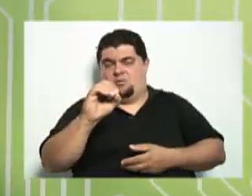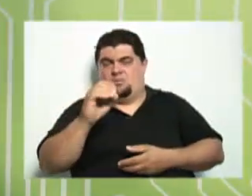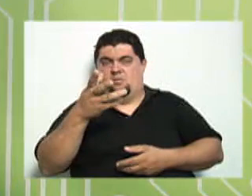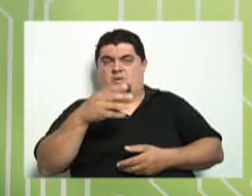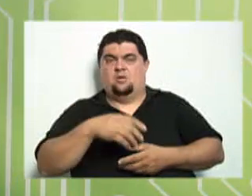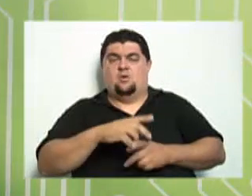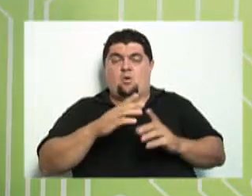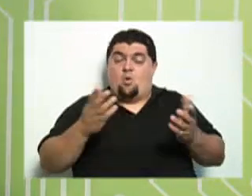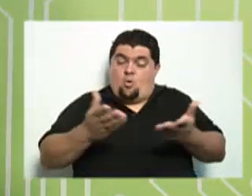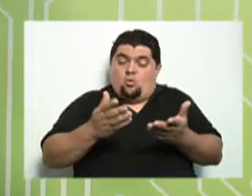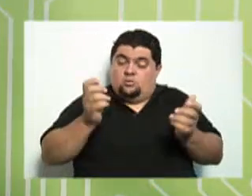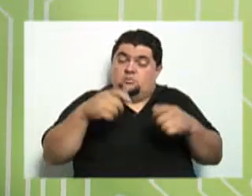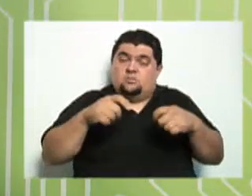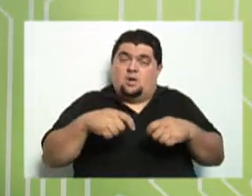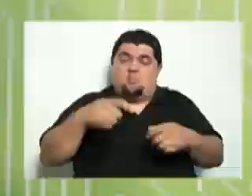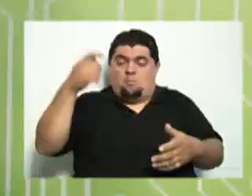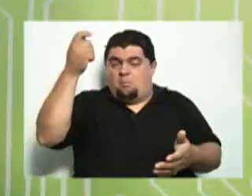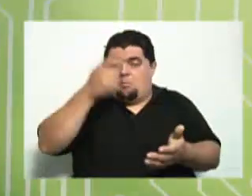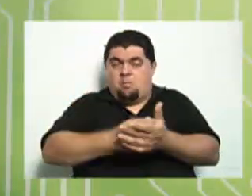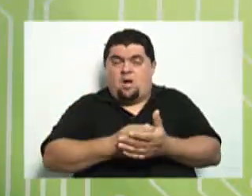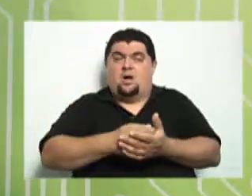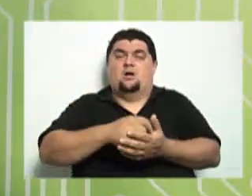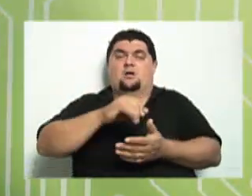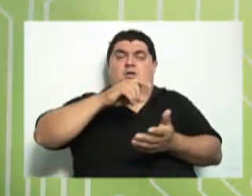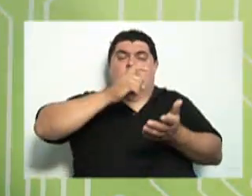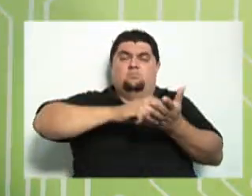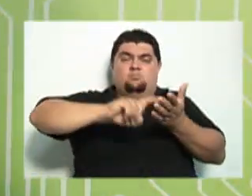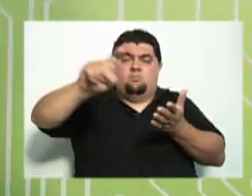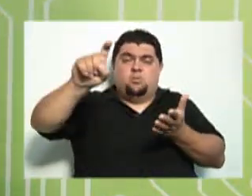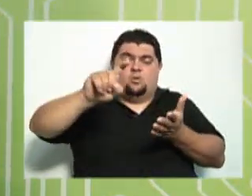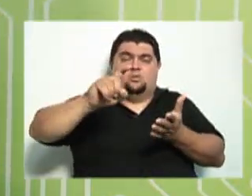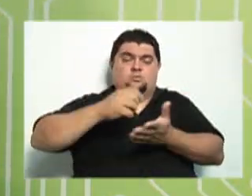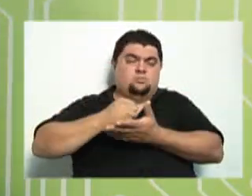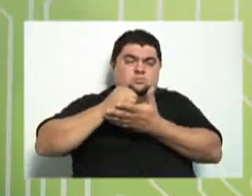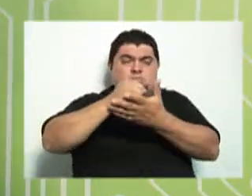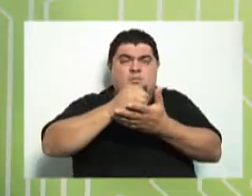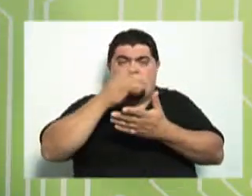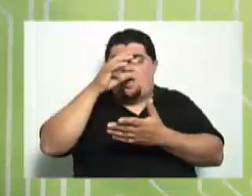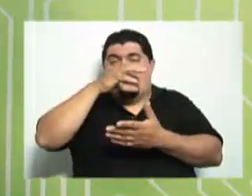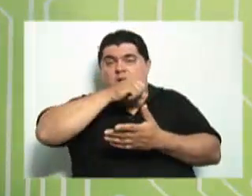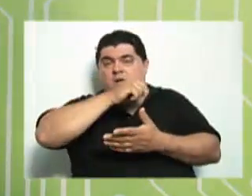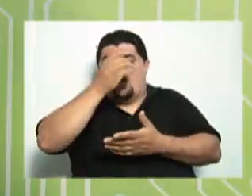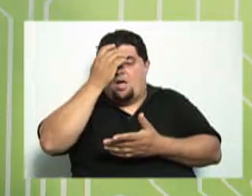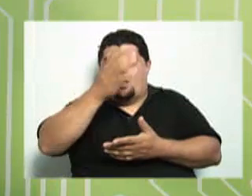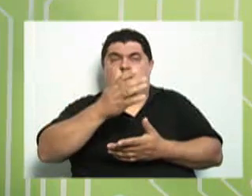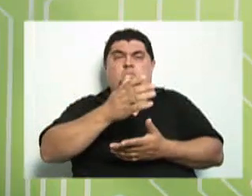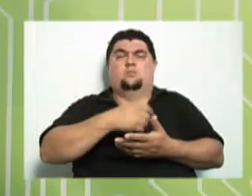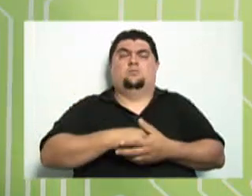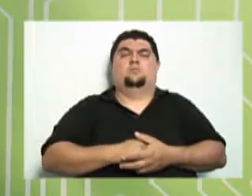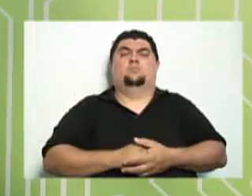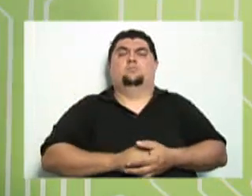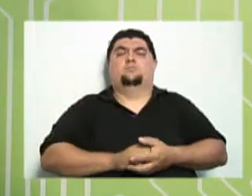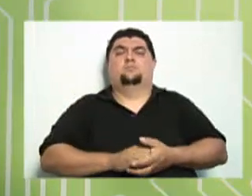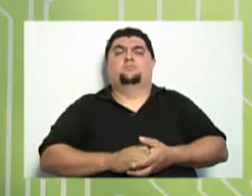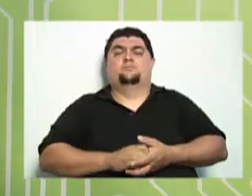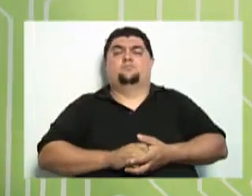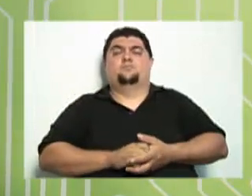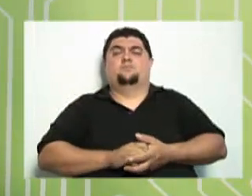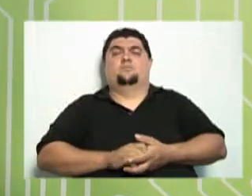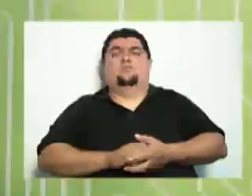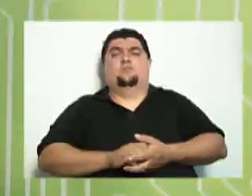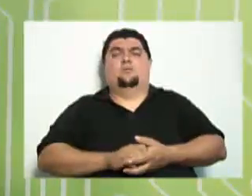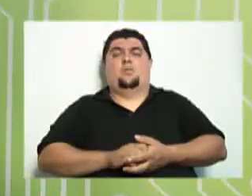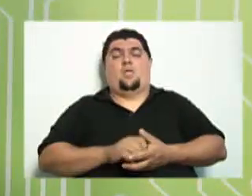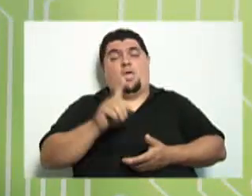se regularizar, pagar a previdência, contribuir de uma maneira muito mais prática, muito mais fácil. Isso é um tipo de